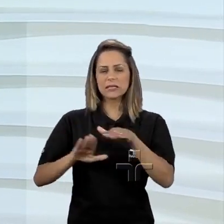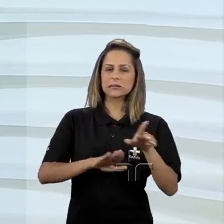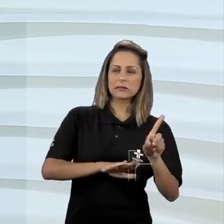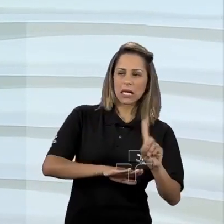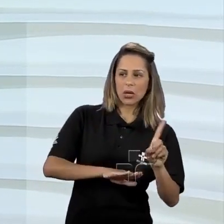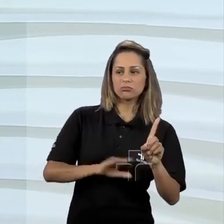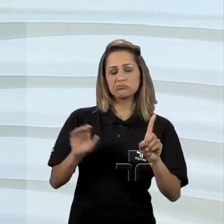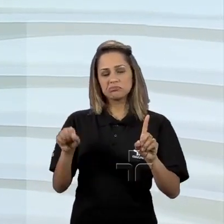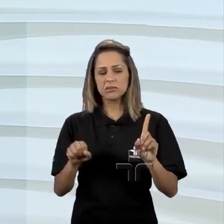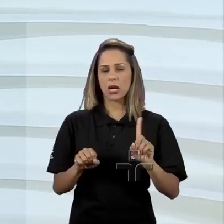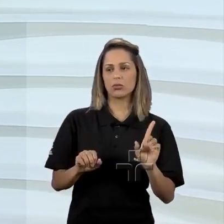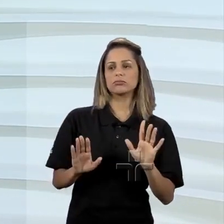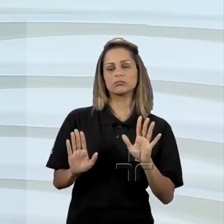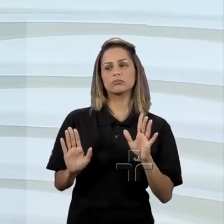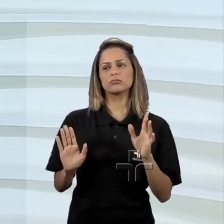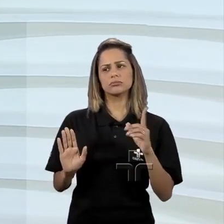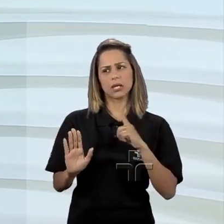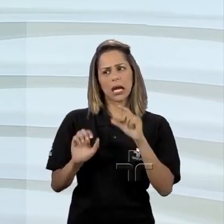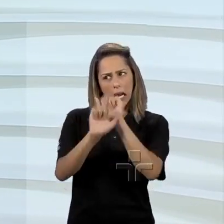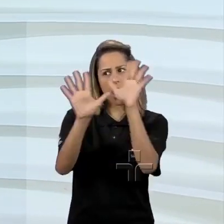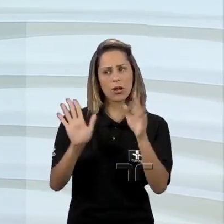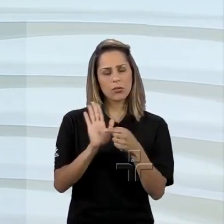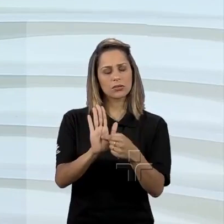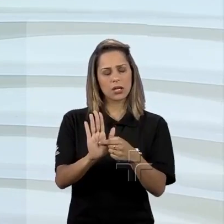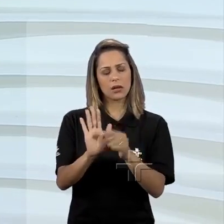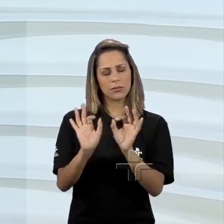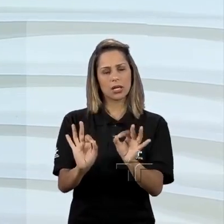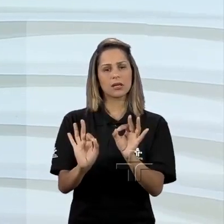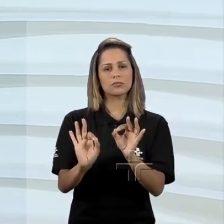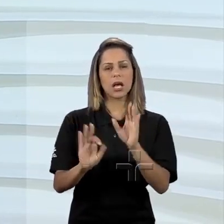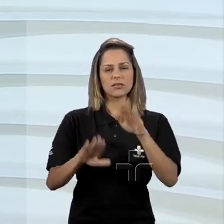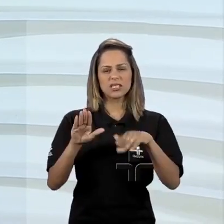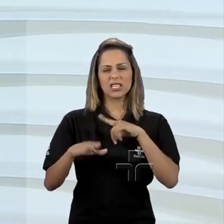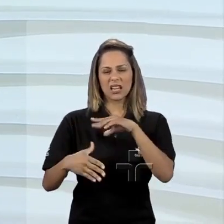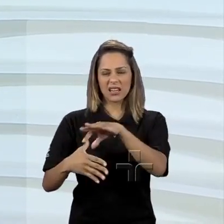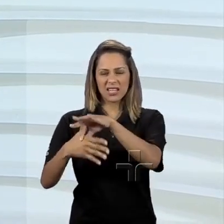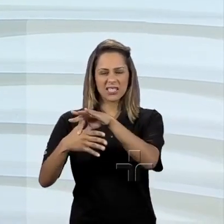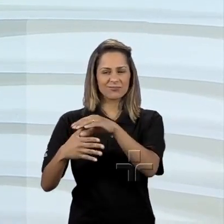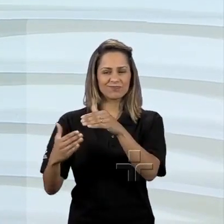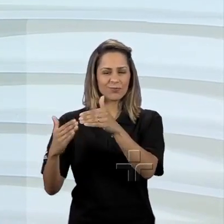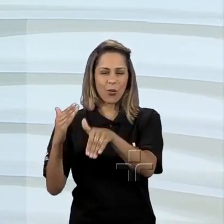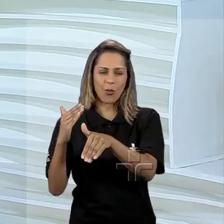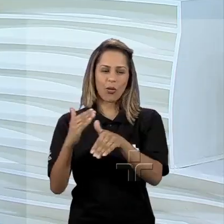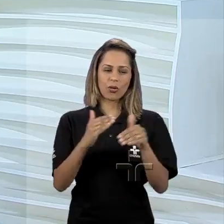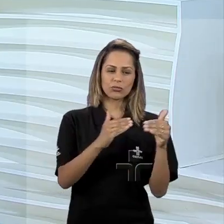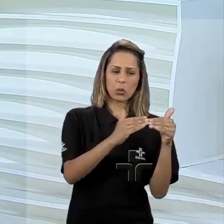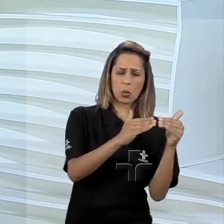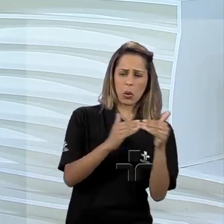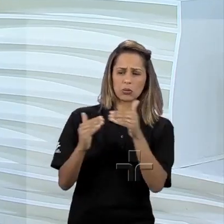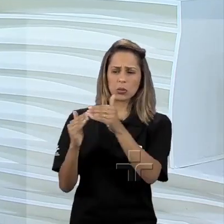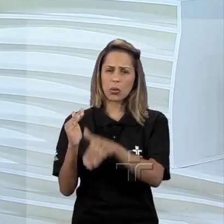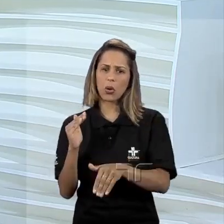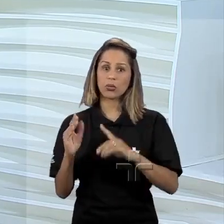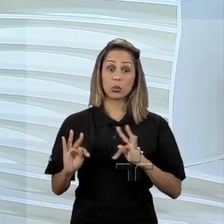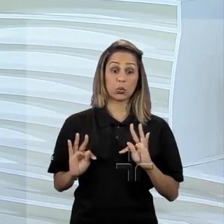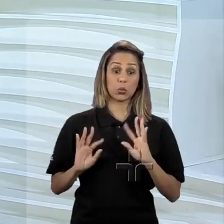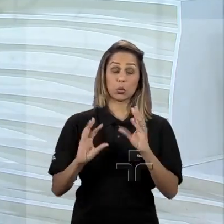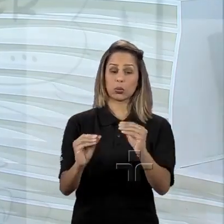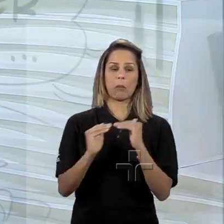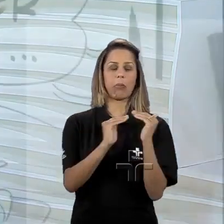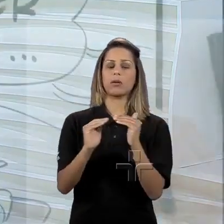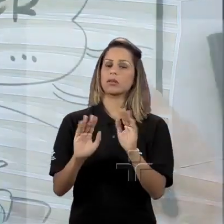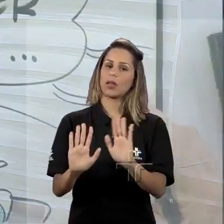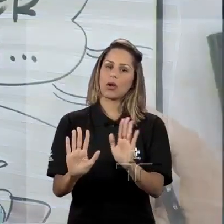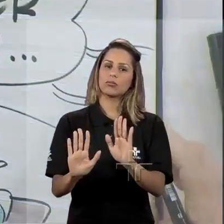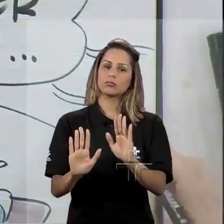que ser claro também nisso. Há certas posições com as quais eu não concordo integralmente. Respeito todas as lideranças do